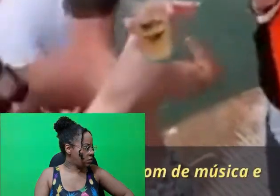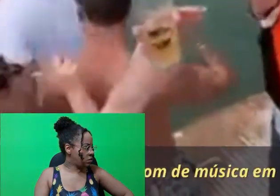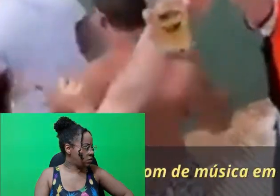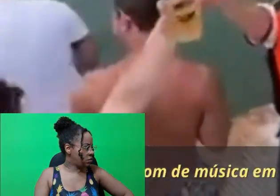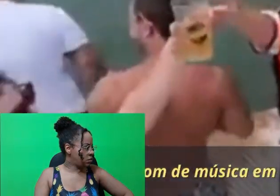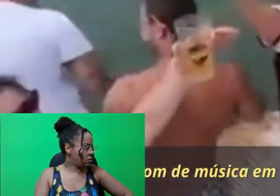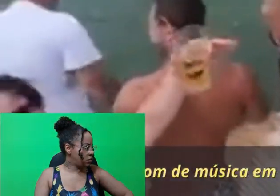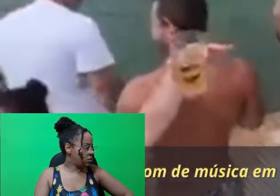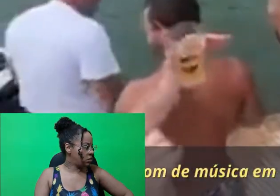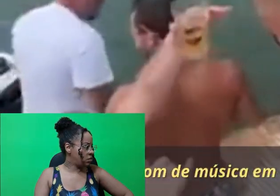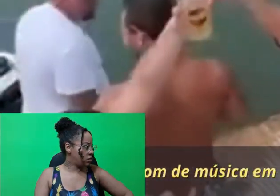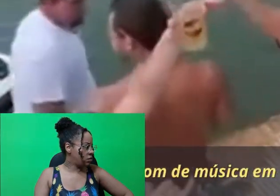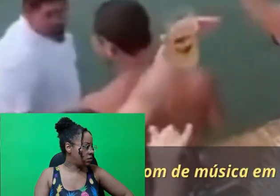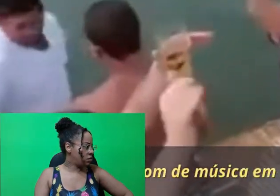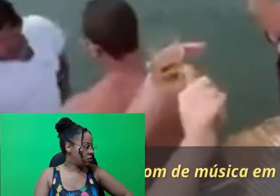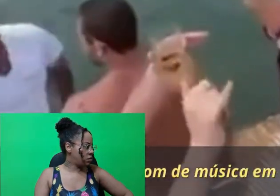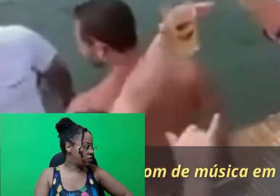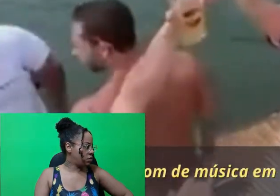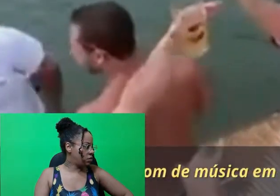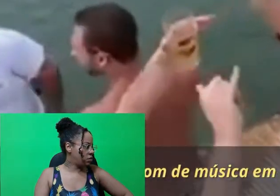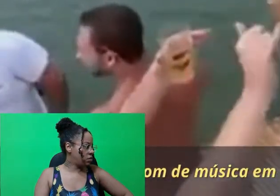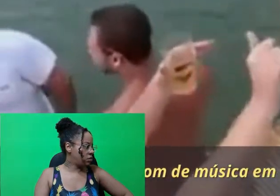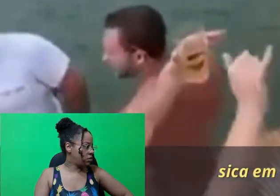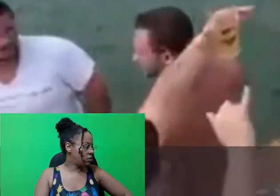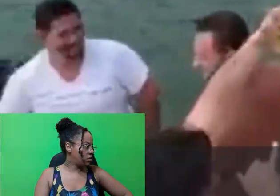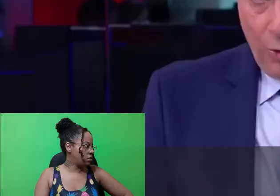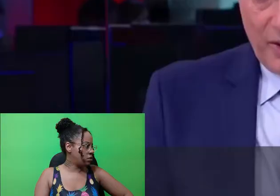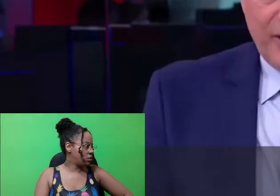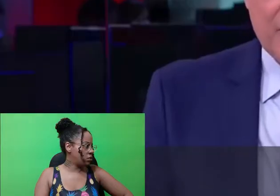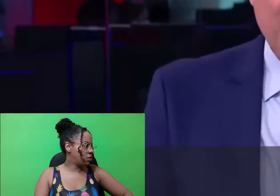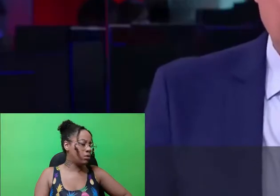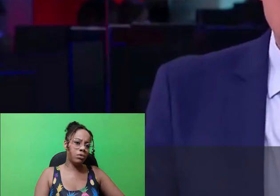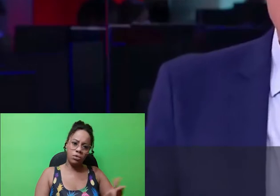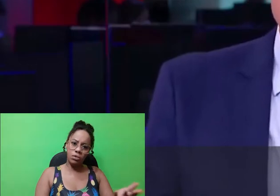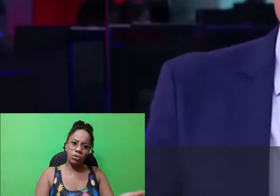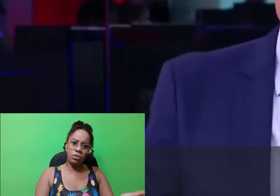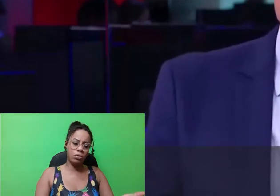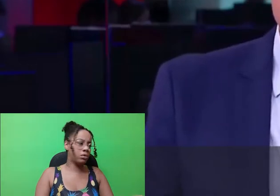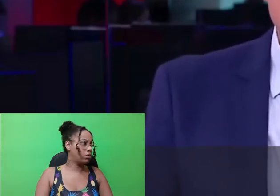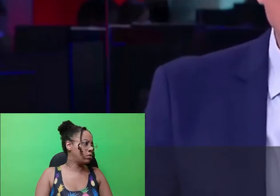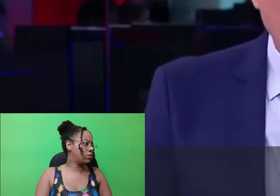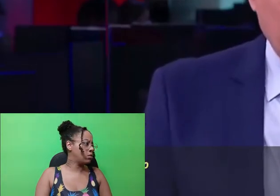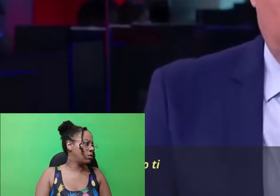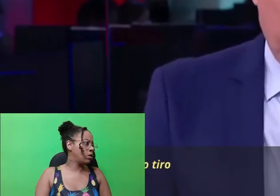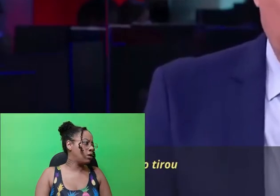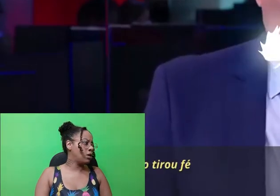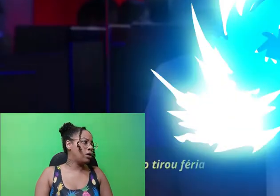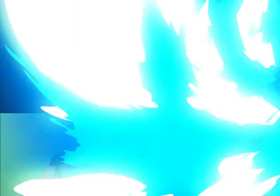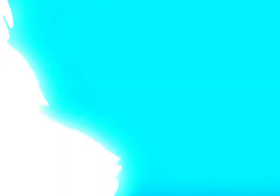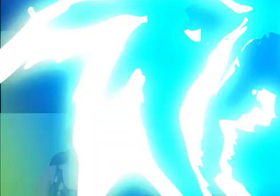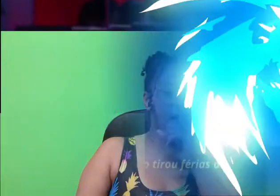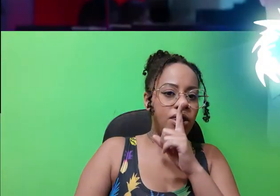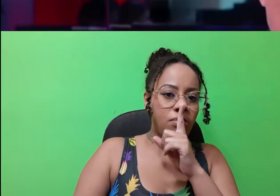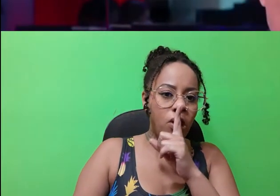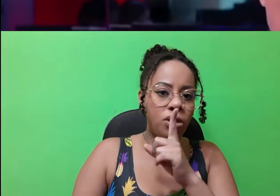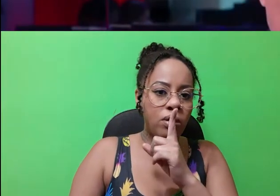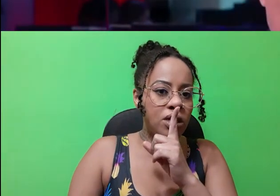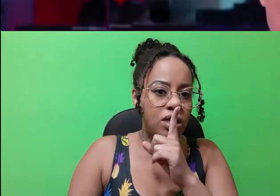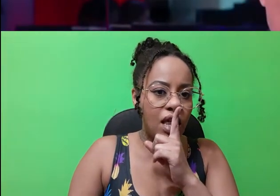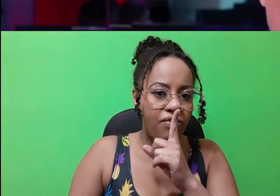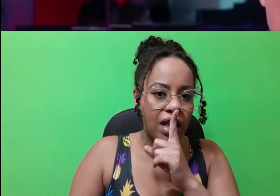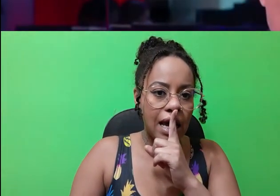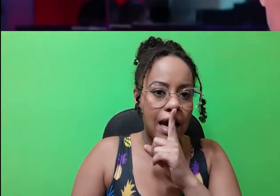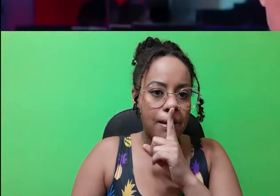saltar de paraquedas. Bolsonaro... O presidente Jair Bolsonaro tirou férias de novo. Olha, esse